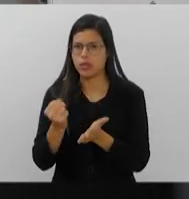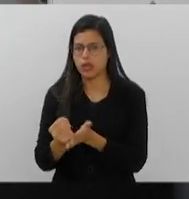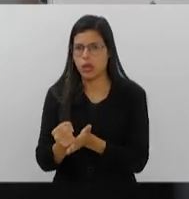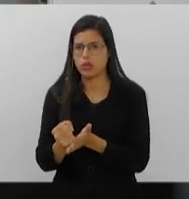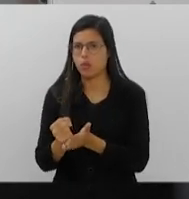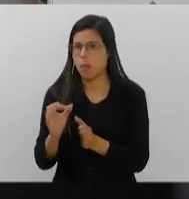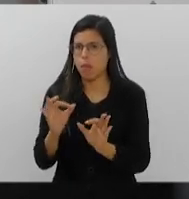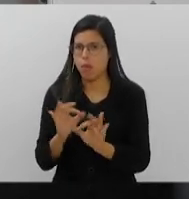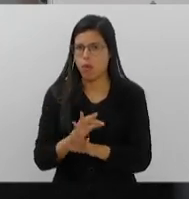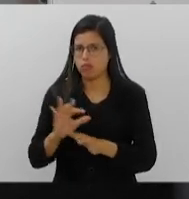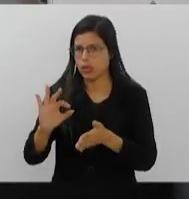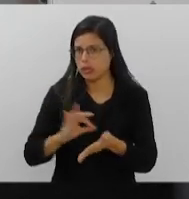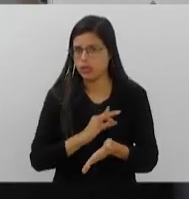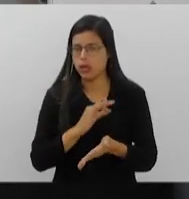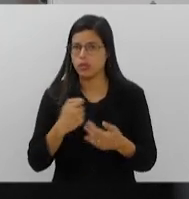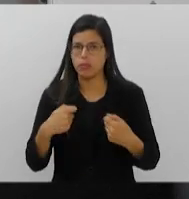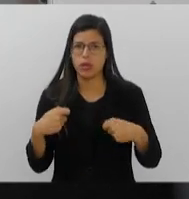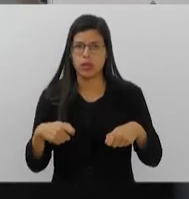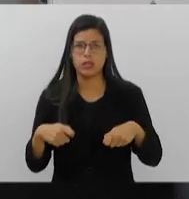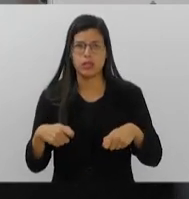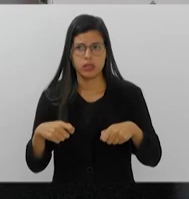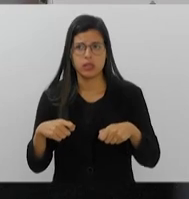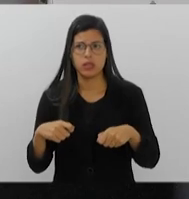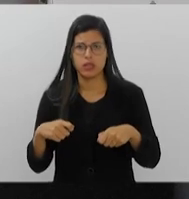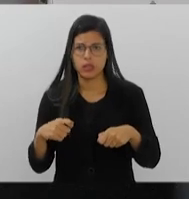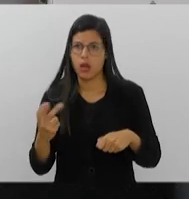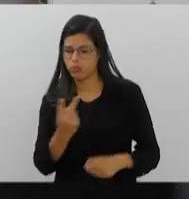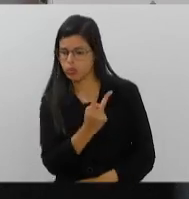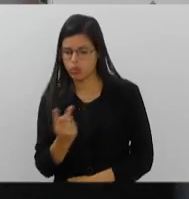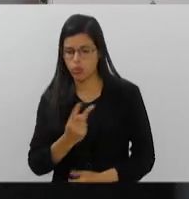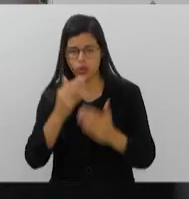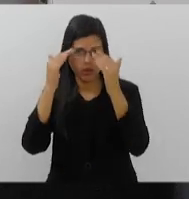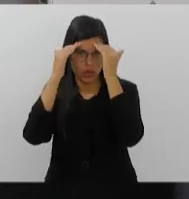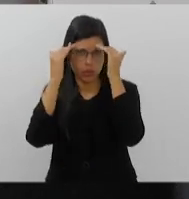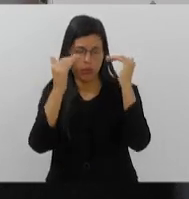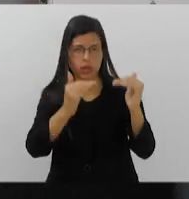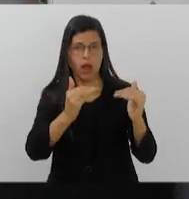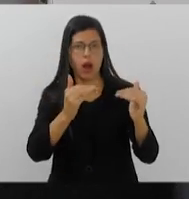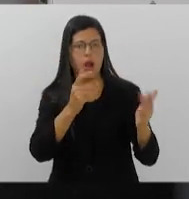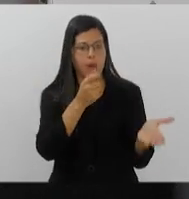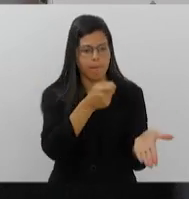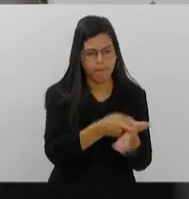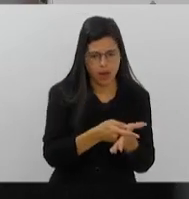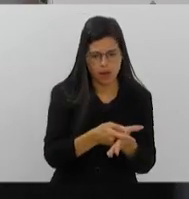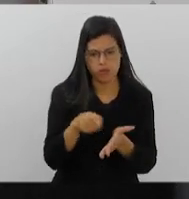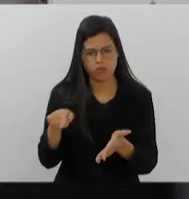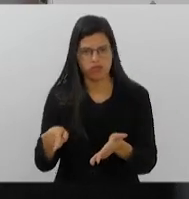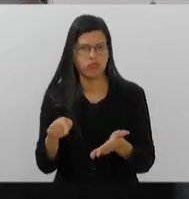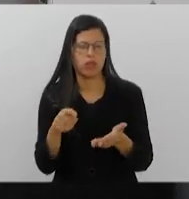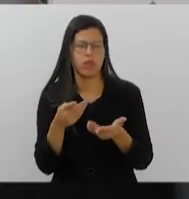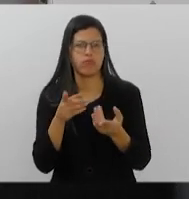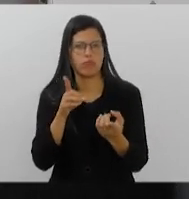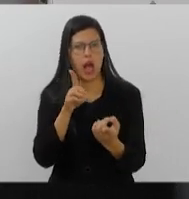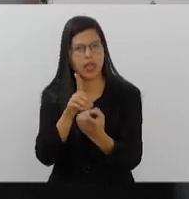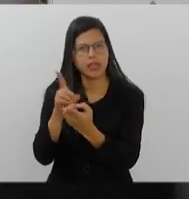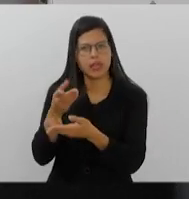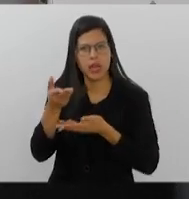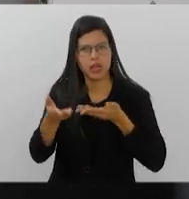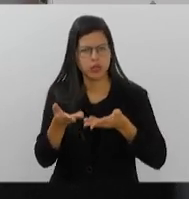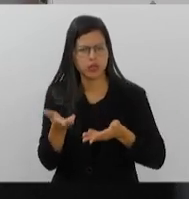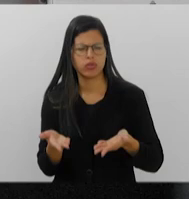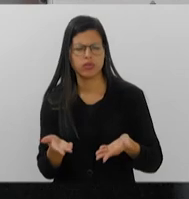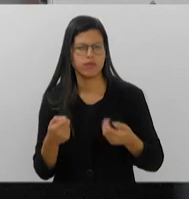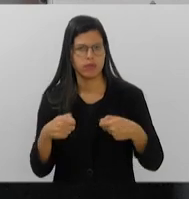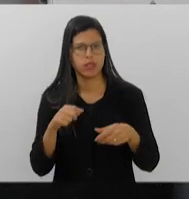estabelecida, então ela precisa ser de mão dupla. Eu pago, eu recebo. Então, nós precisamos cuidar desse contrato.